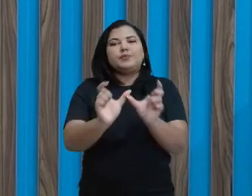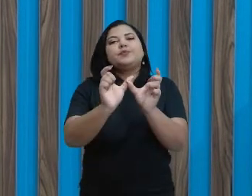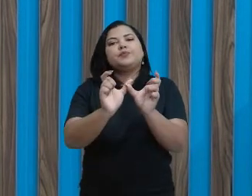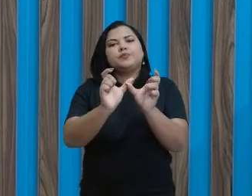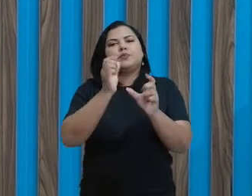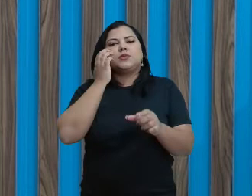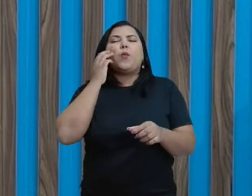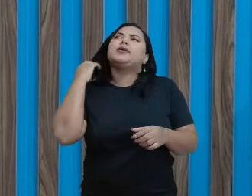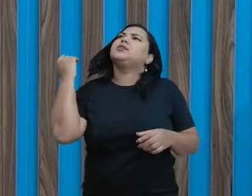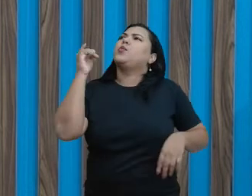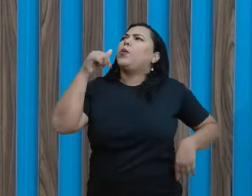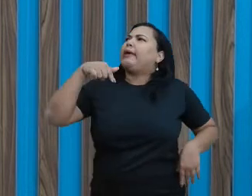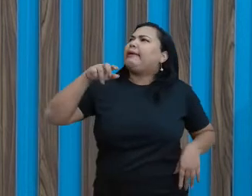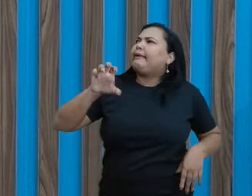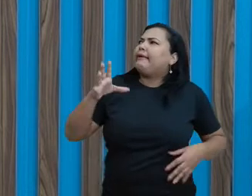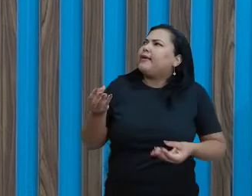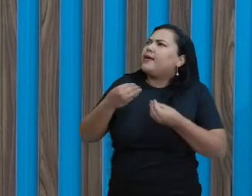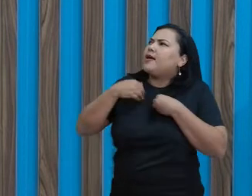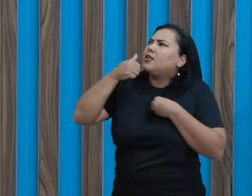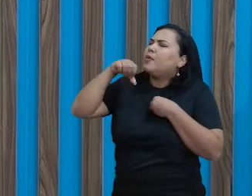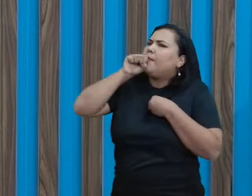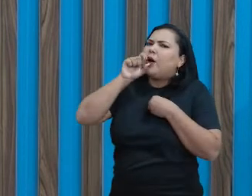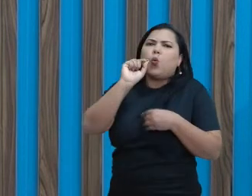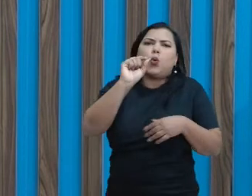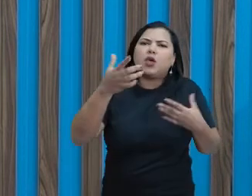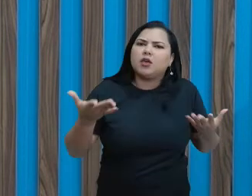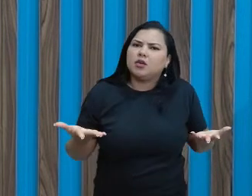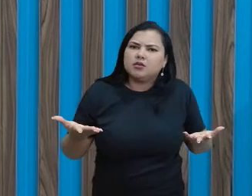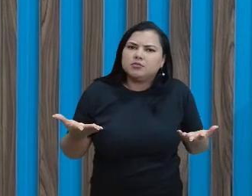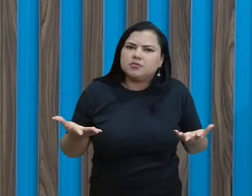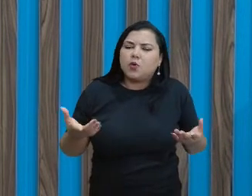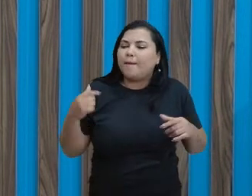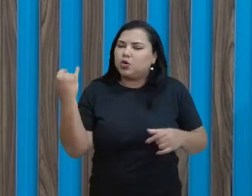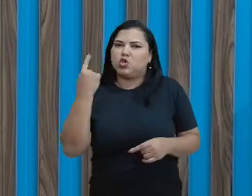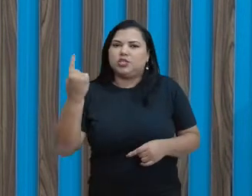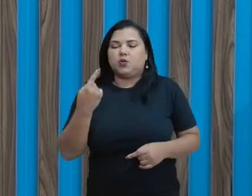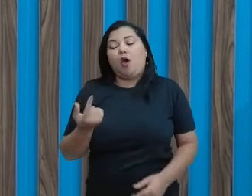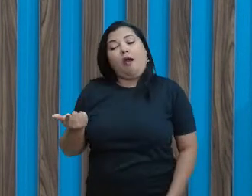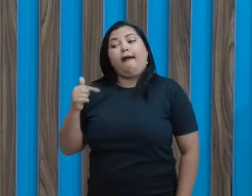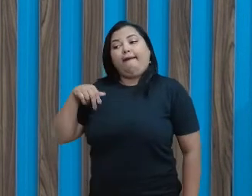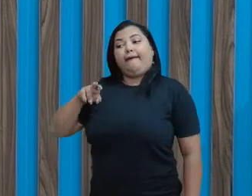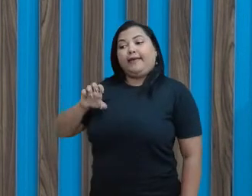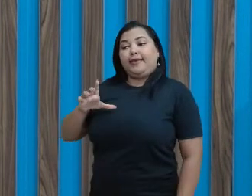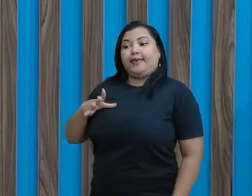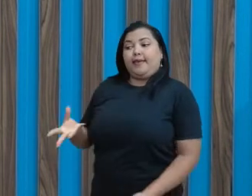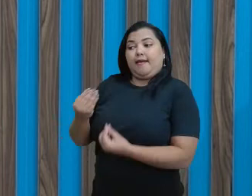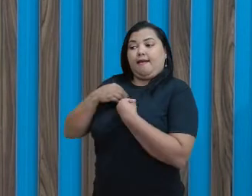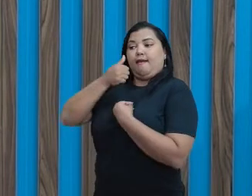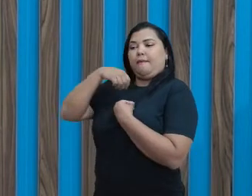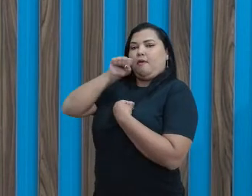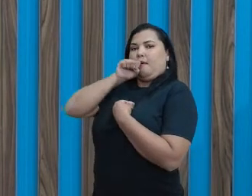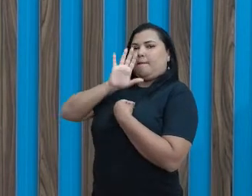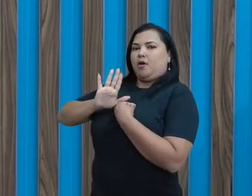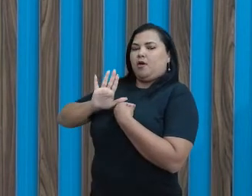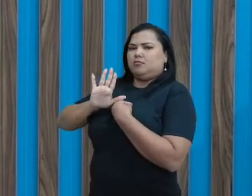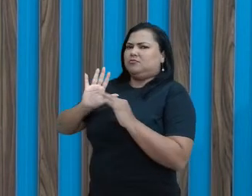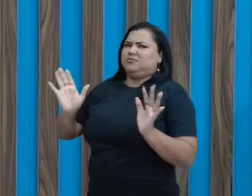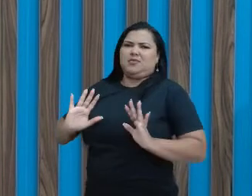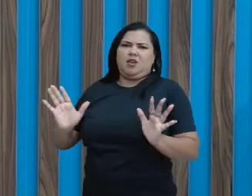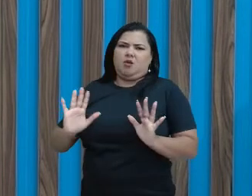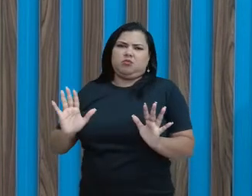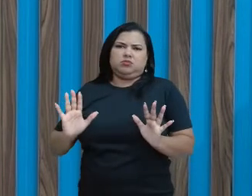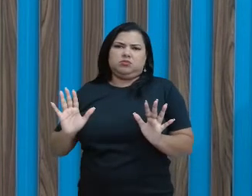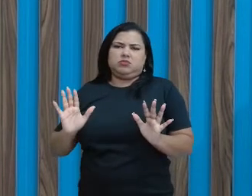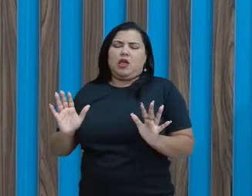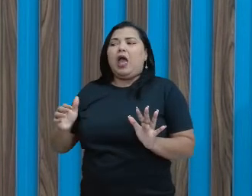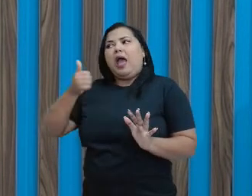você ganhou o quê da sua mãe, né? Tem que ter um complemento, tá certo? Então, é nesse sentido que a gente consegue reconhecer uma oração que é subordinada, né,